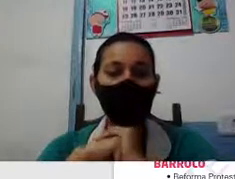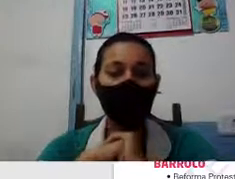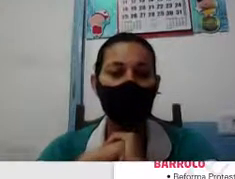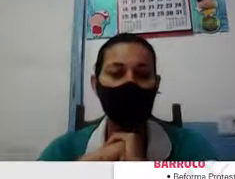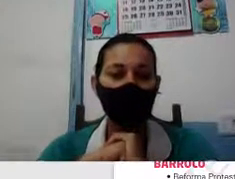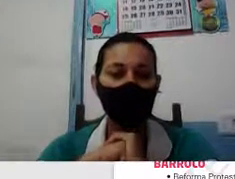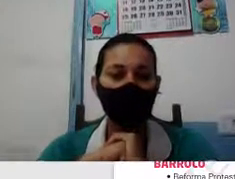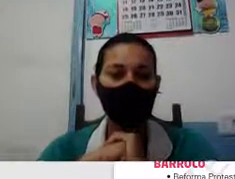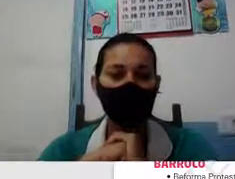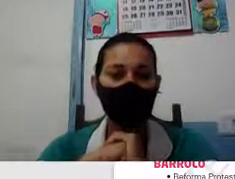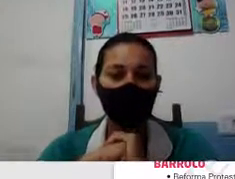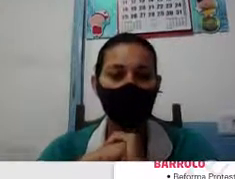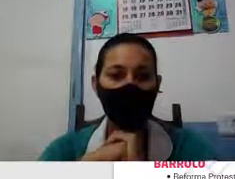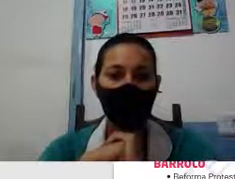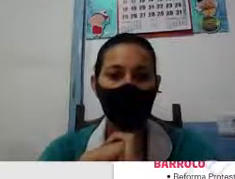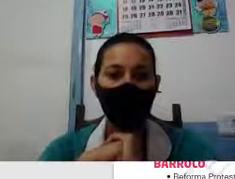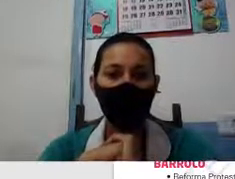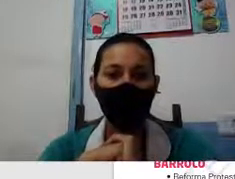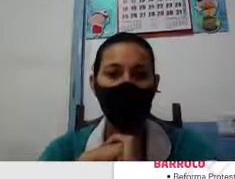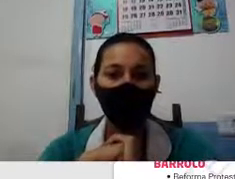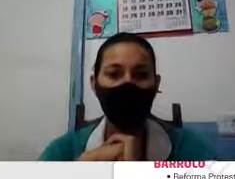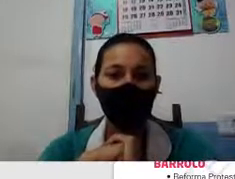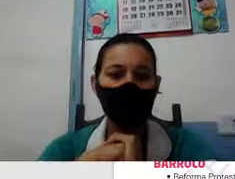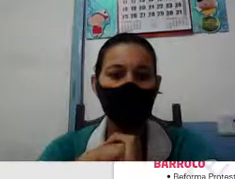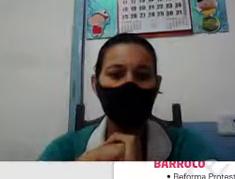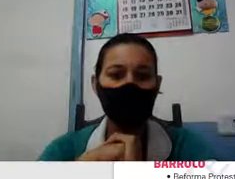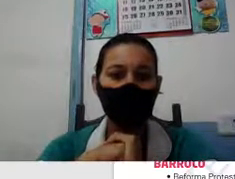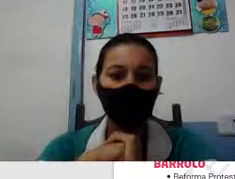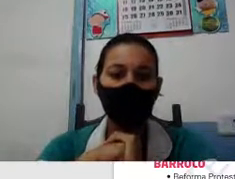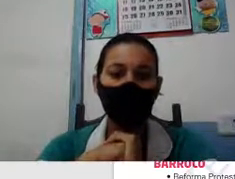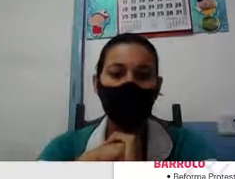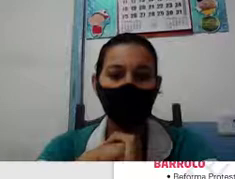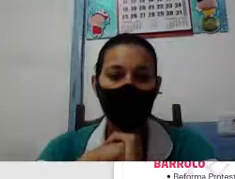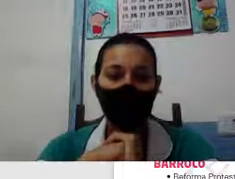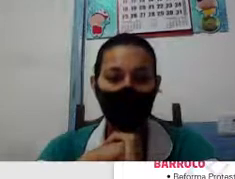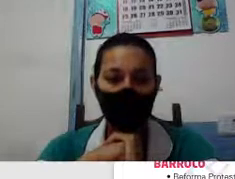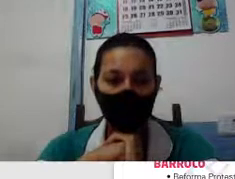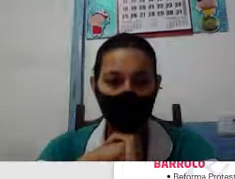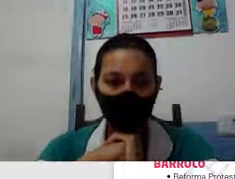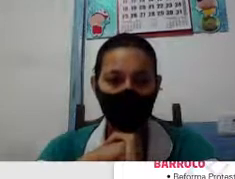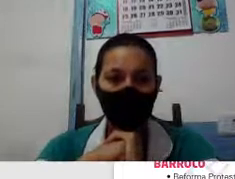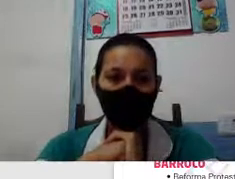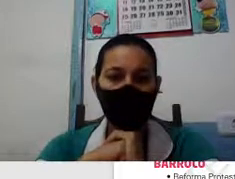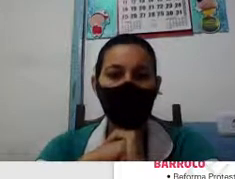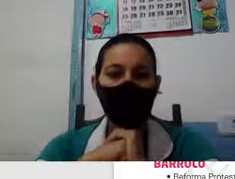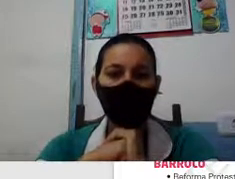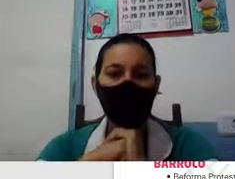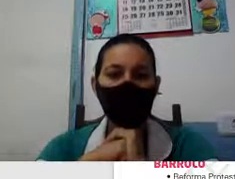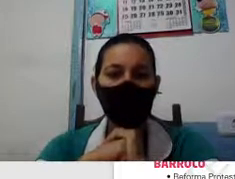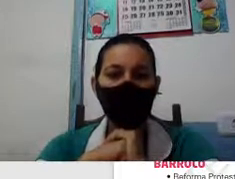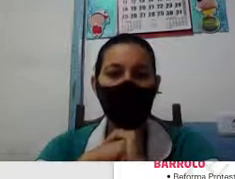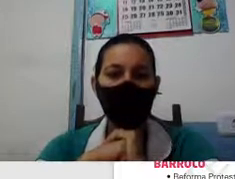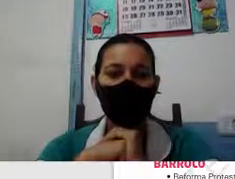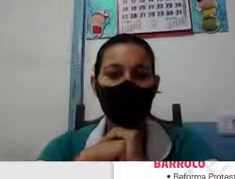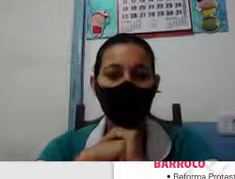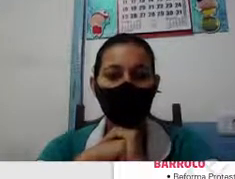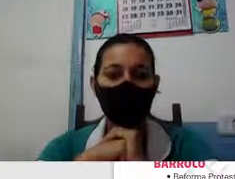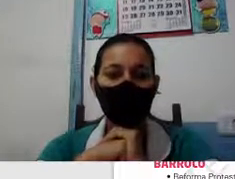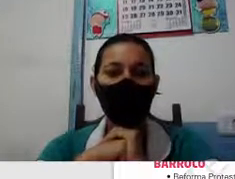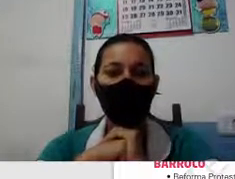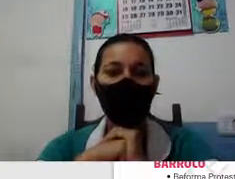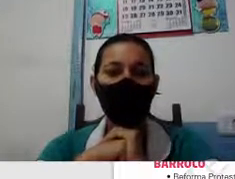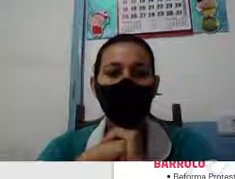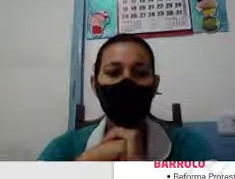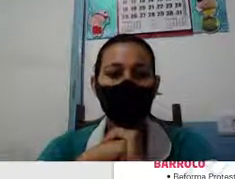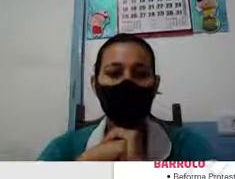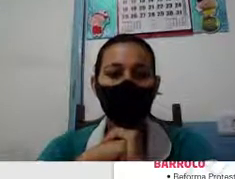conjunto de medidas tomadas pela Igreja Católica para conter o crescimento no continente europeu. Assim, a autoridade da Igreja de